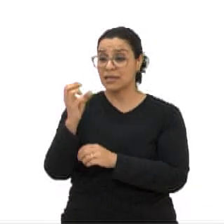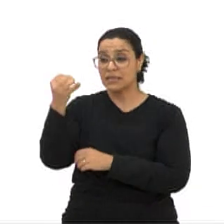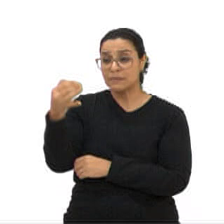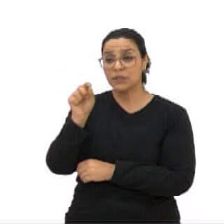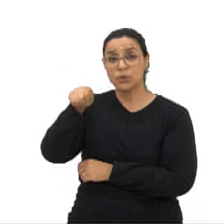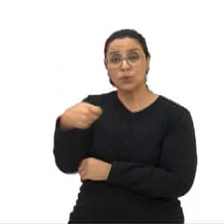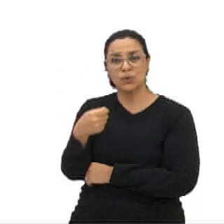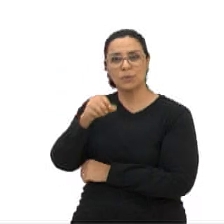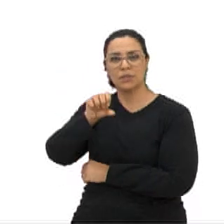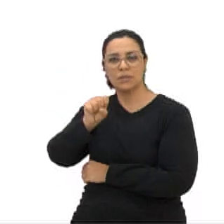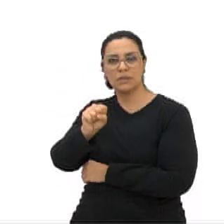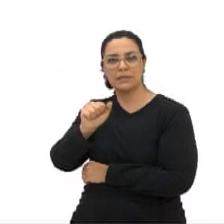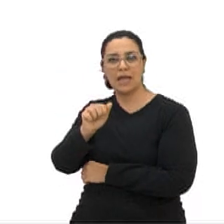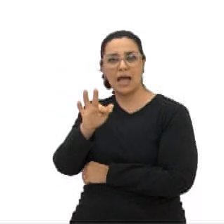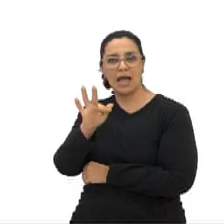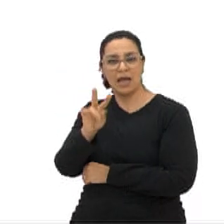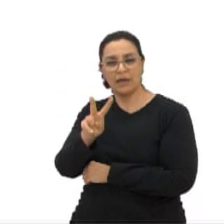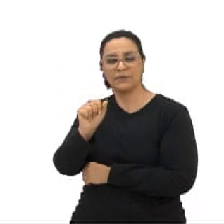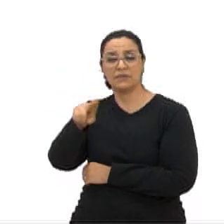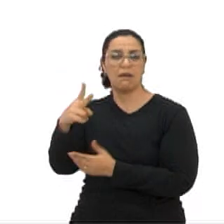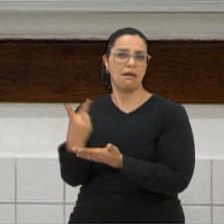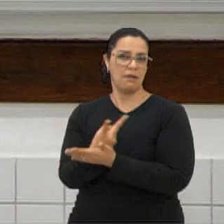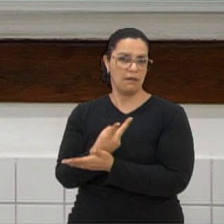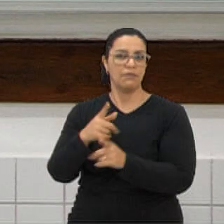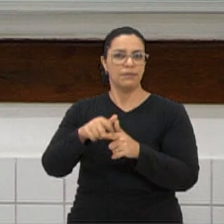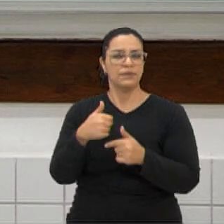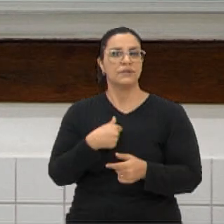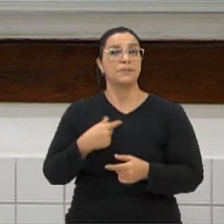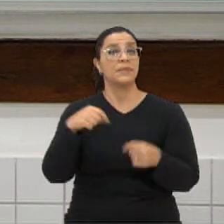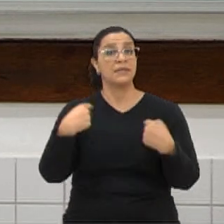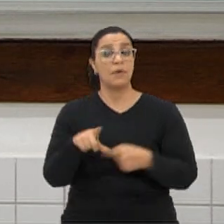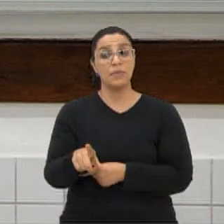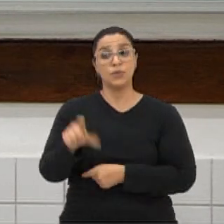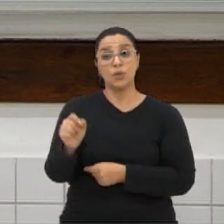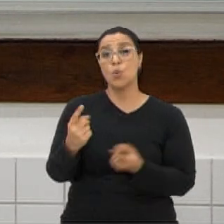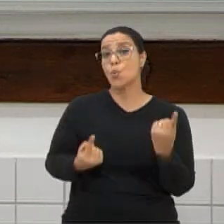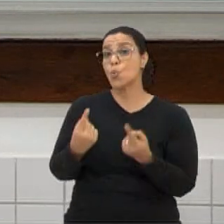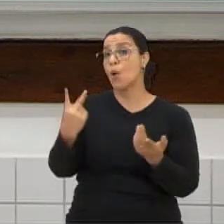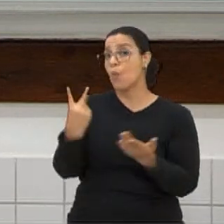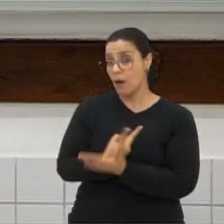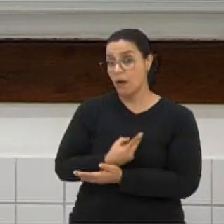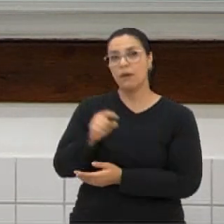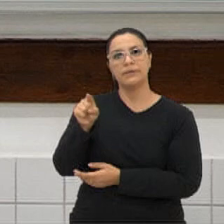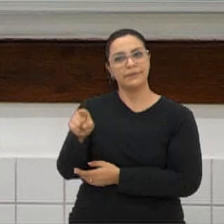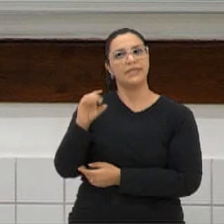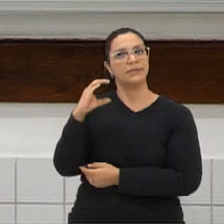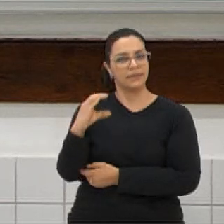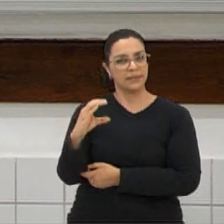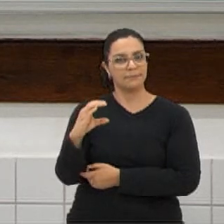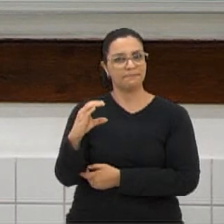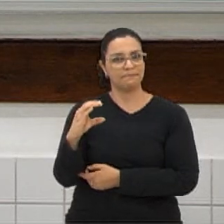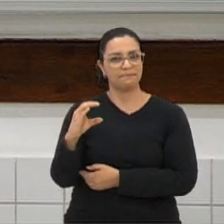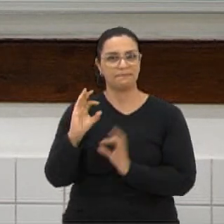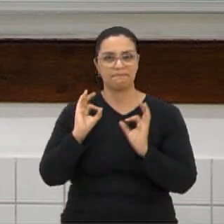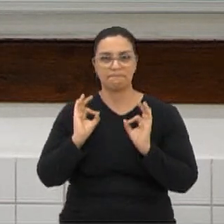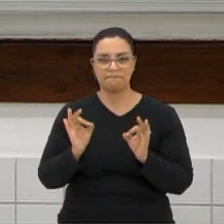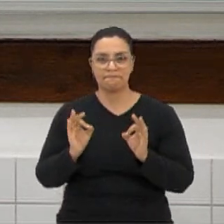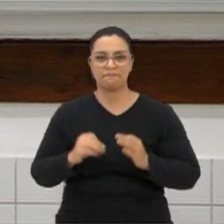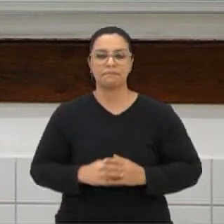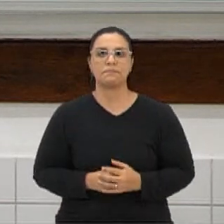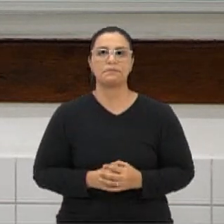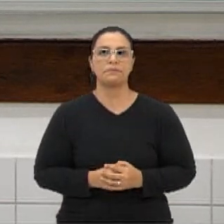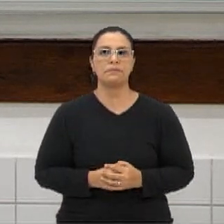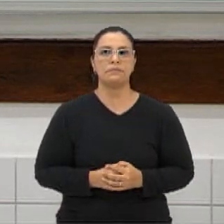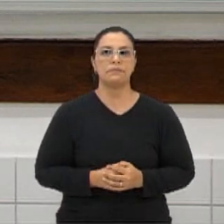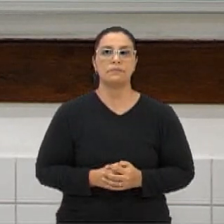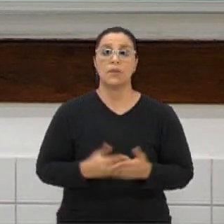reportando às savanas é de maneira equivocada. Então, como você tinha que indicar a alternativa errada, é a letra C que você deveria ter